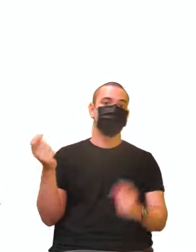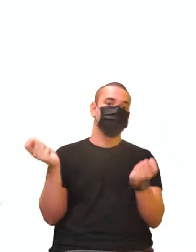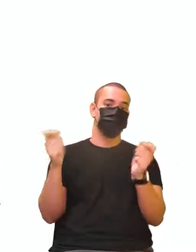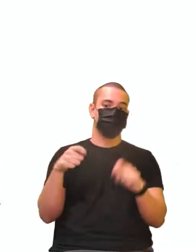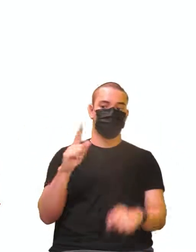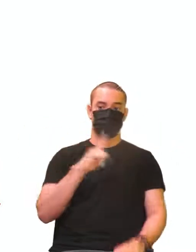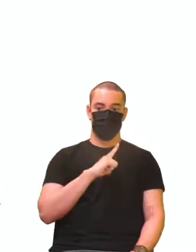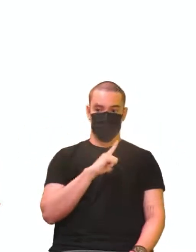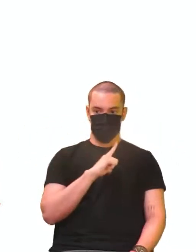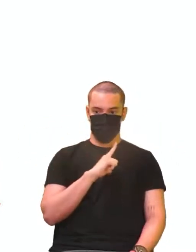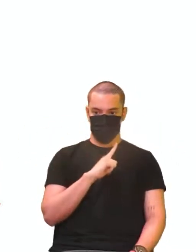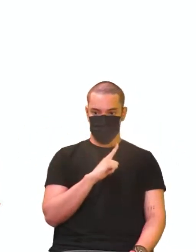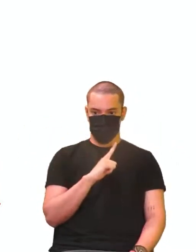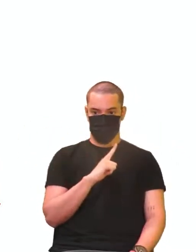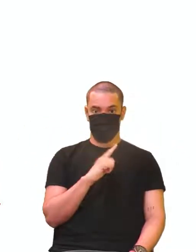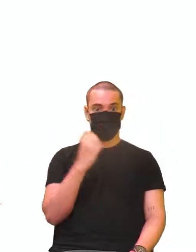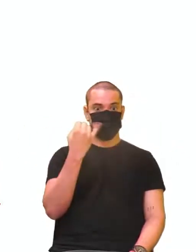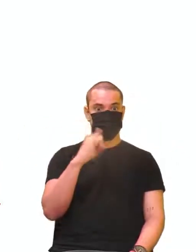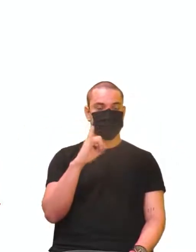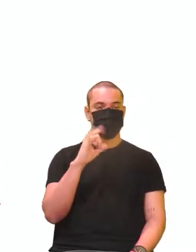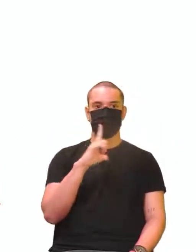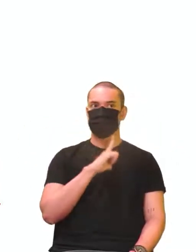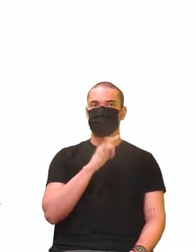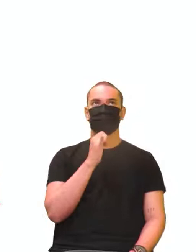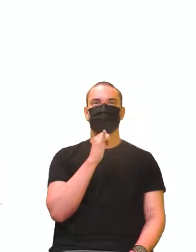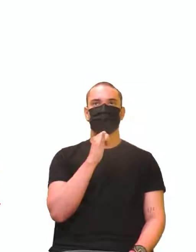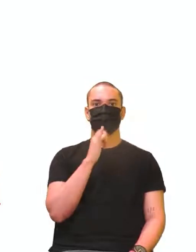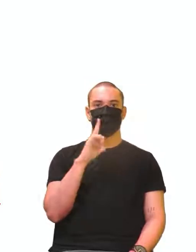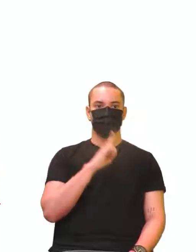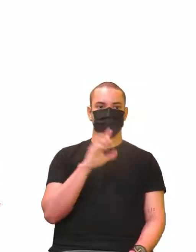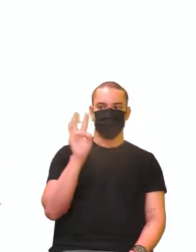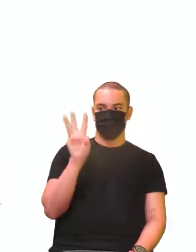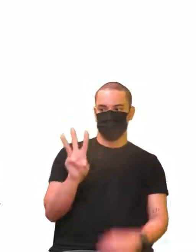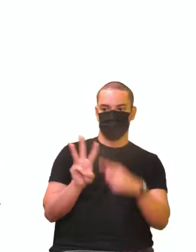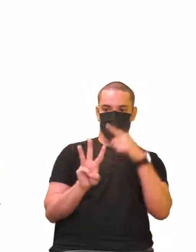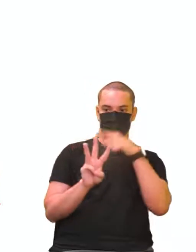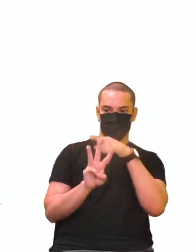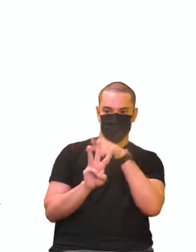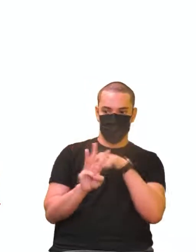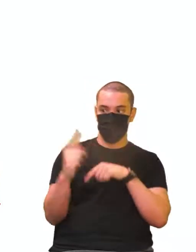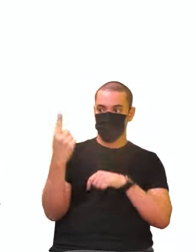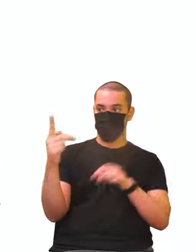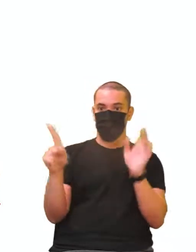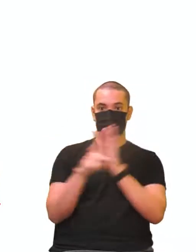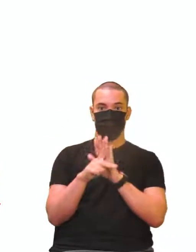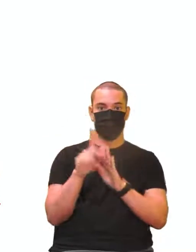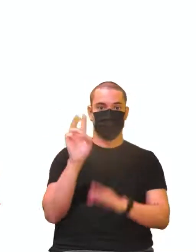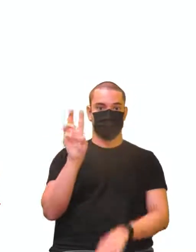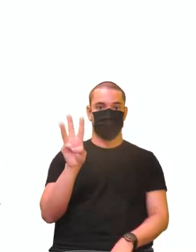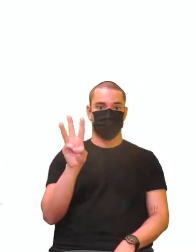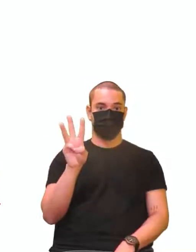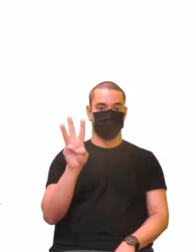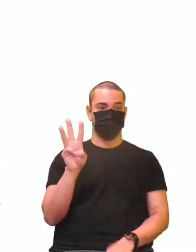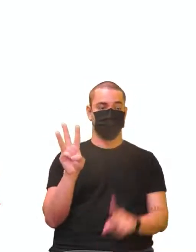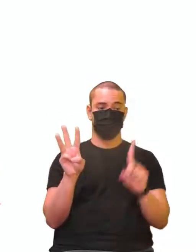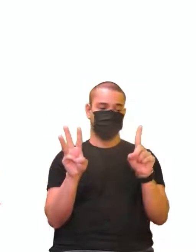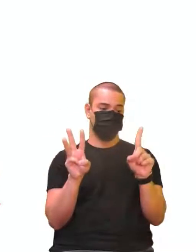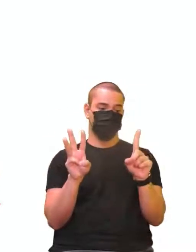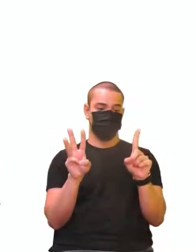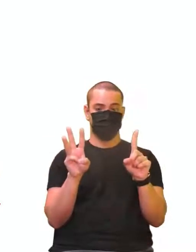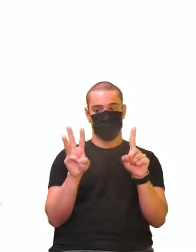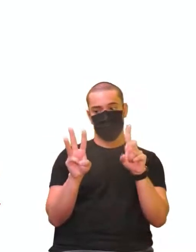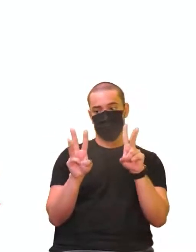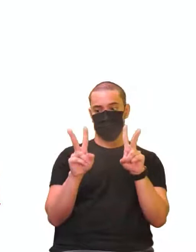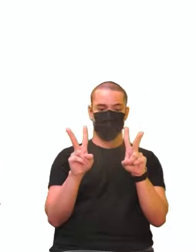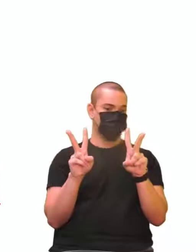você tem, tá? Se você tiver, por exemplo, se você tivesse 3 possibilidades, era 1 para 3, entendeu? Mas como você tem 2, é